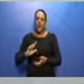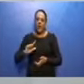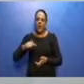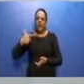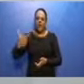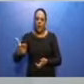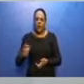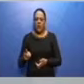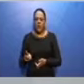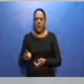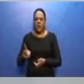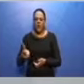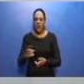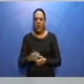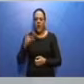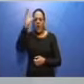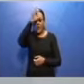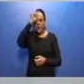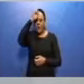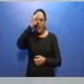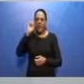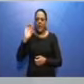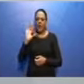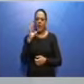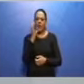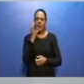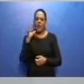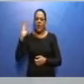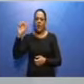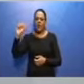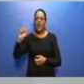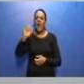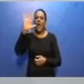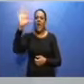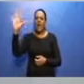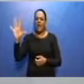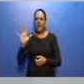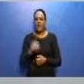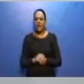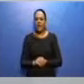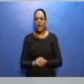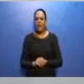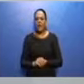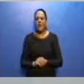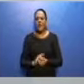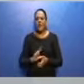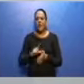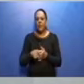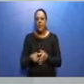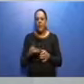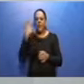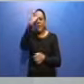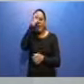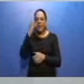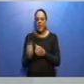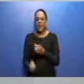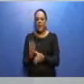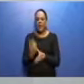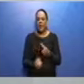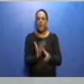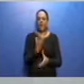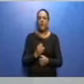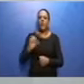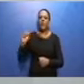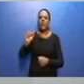fatores climáticos do continente asiático na próxima aula e vamos também começar o assunto da vegetação do continente. Espero que vocês